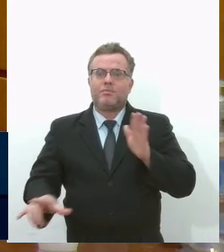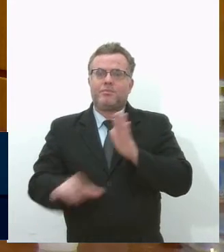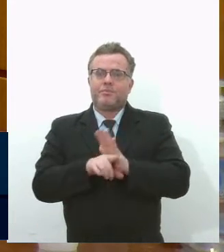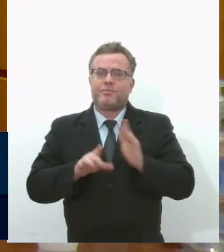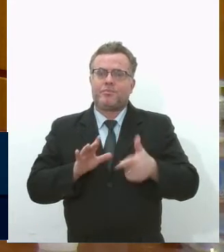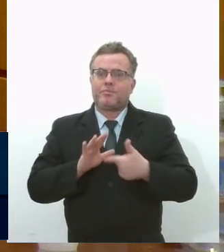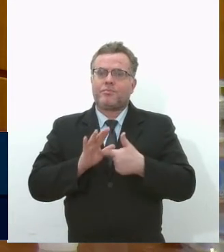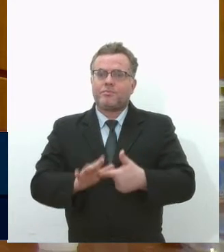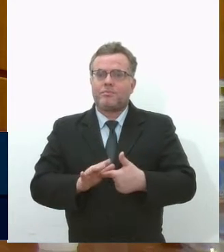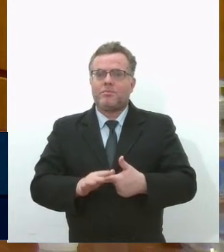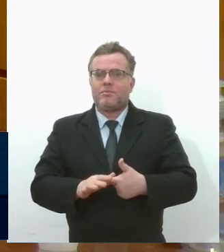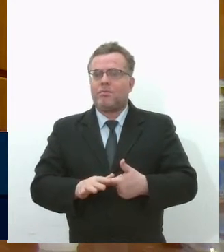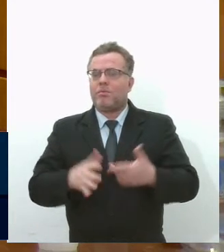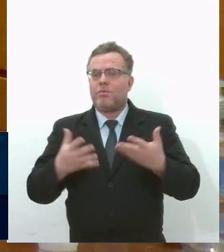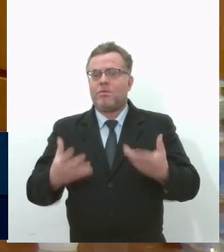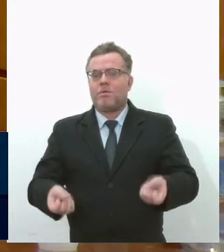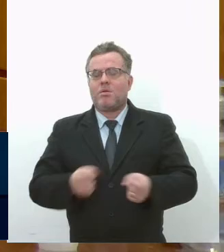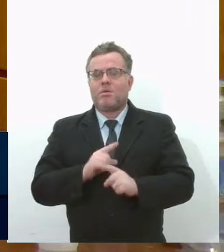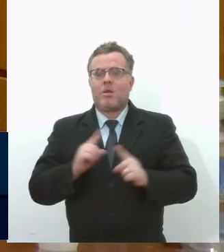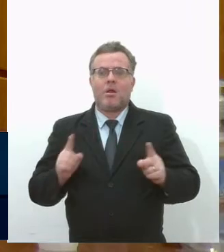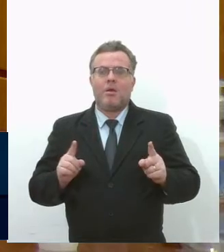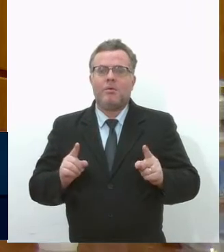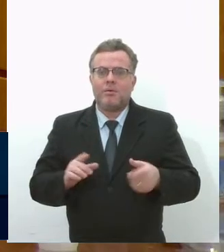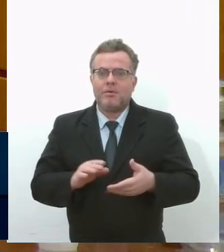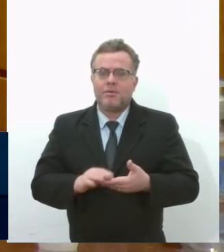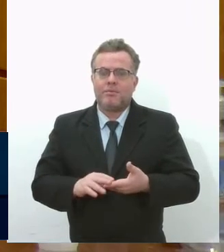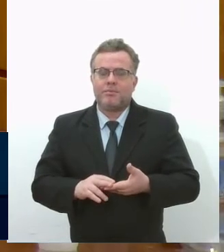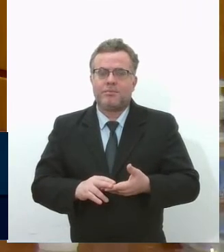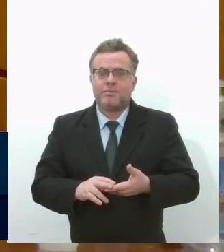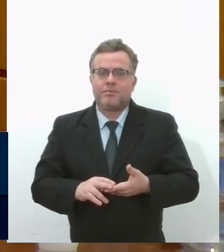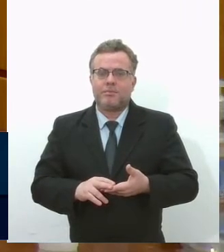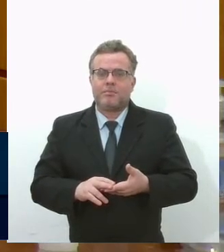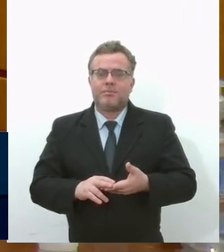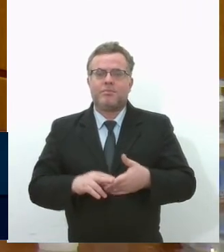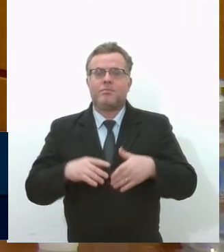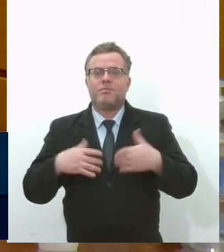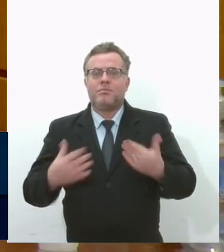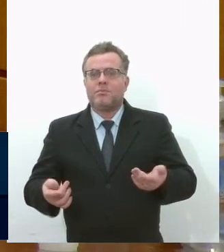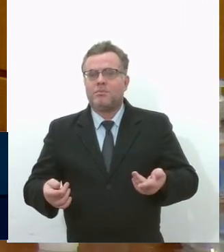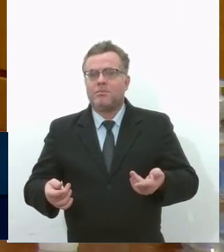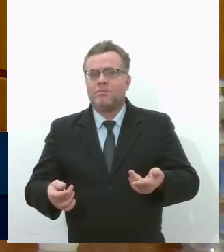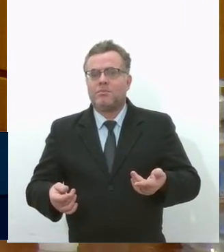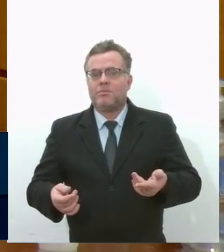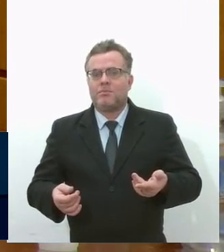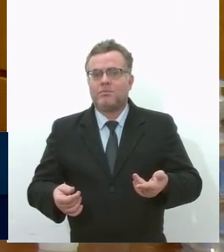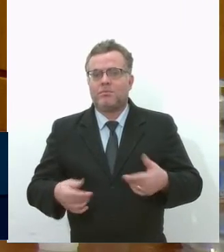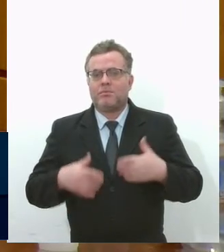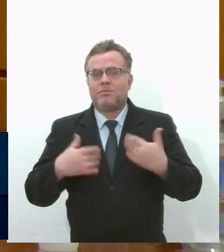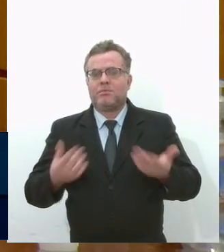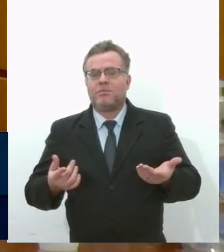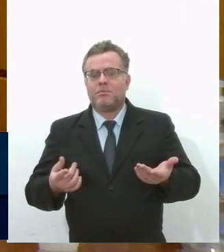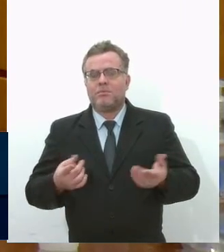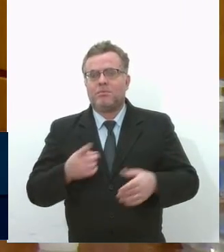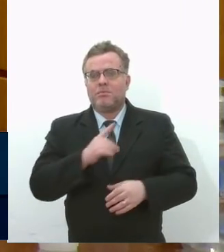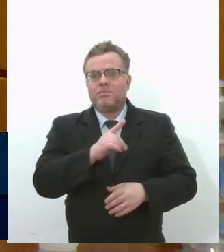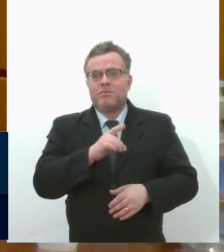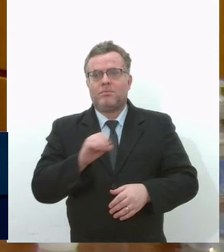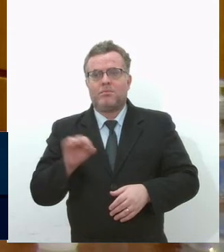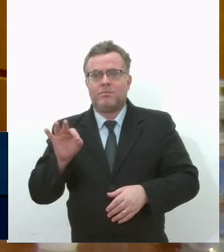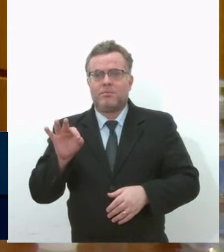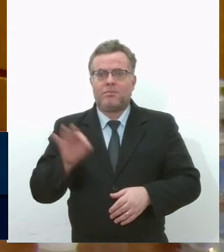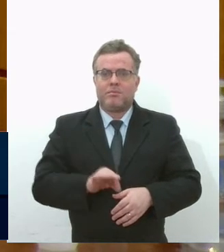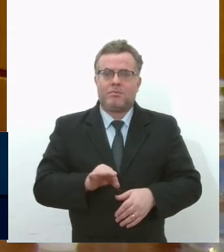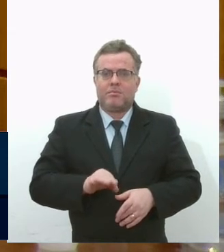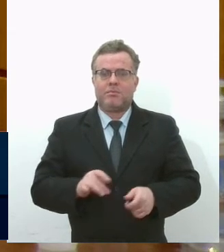não é possível. Deputado, tem mais 2 minutos. Obrigado, senhor presidente. Porque nunca, em 100% dos casos em